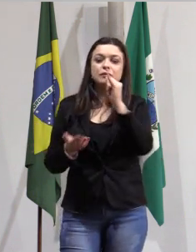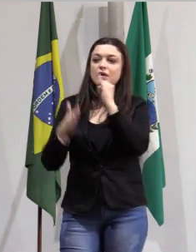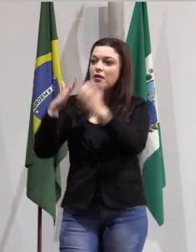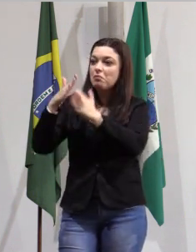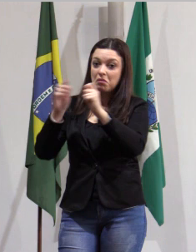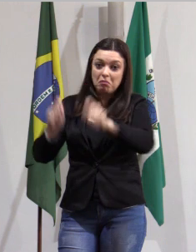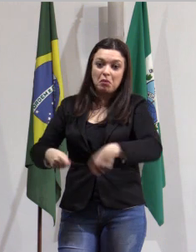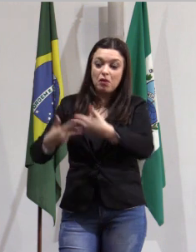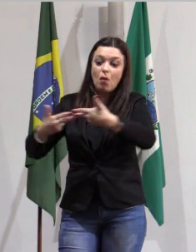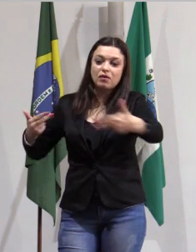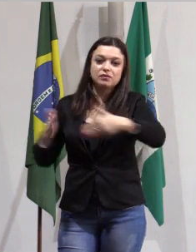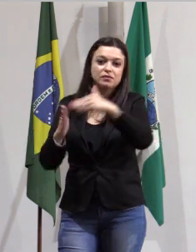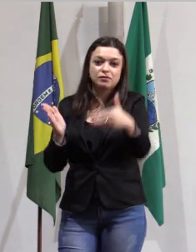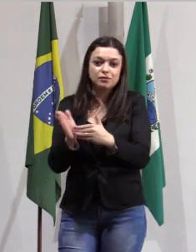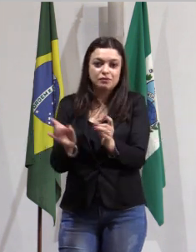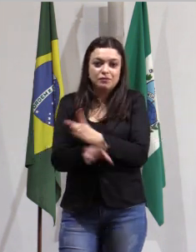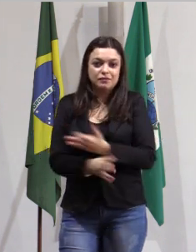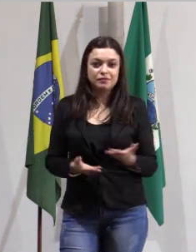tudo.